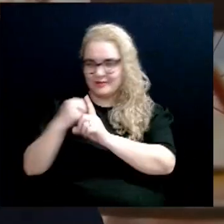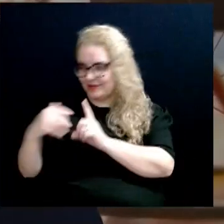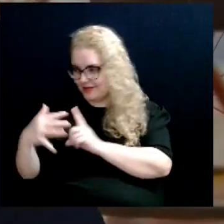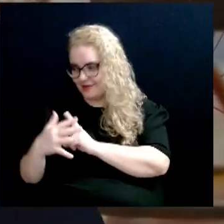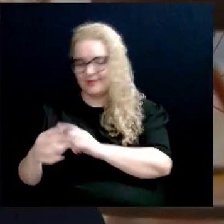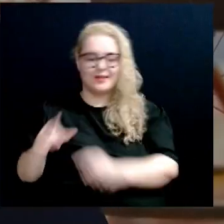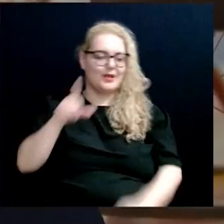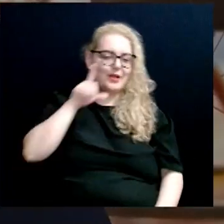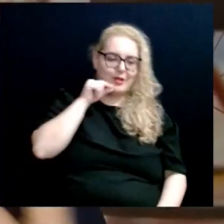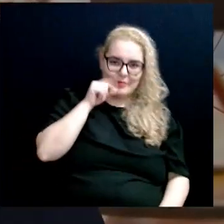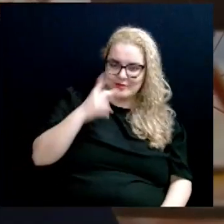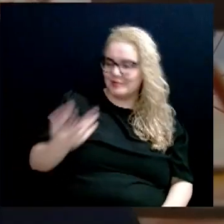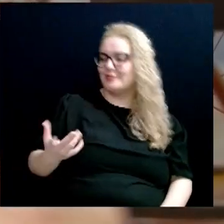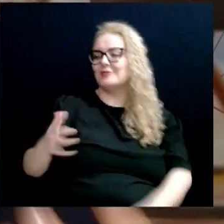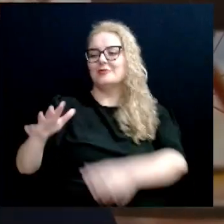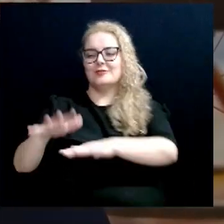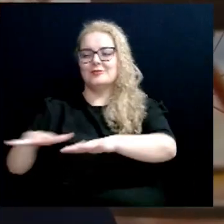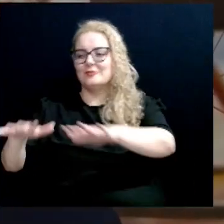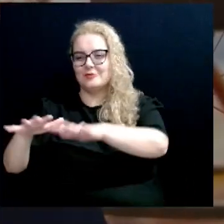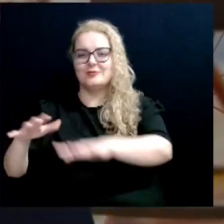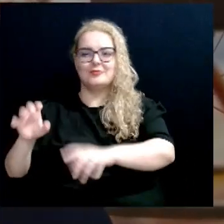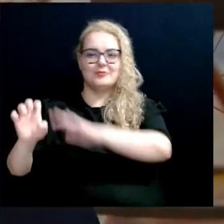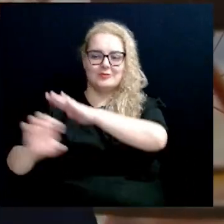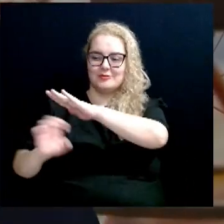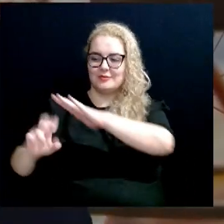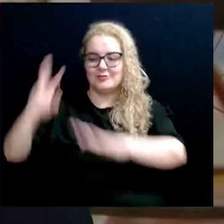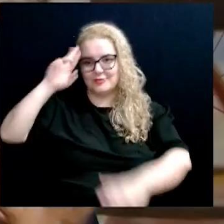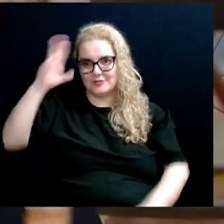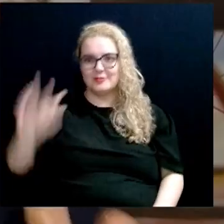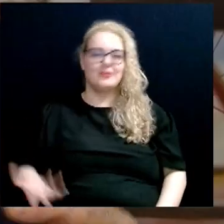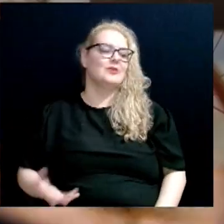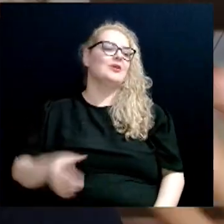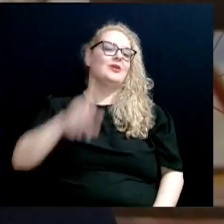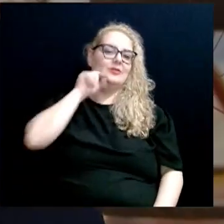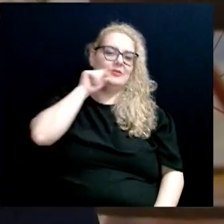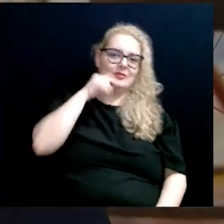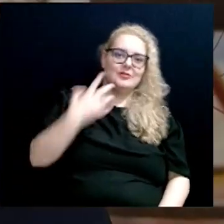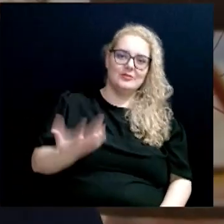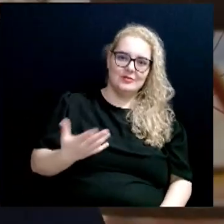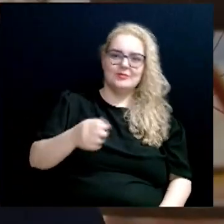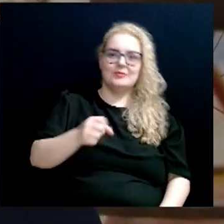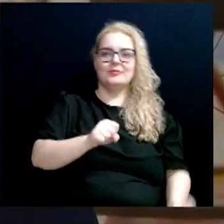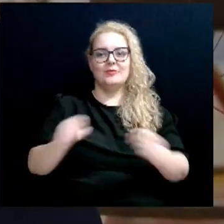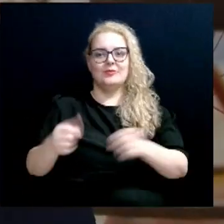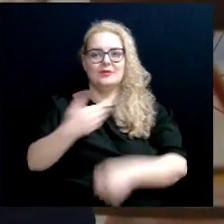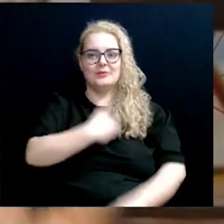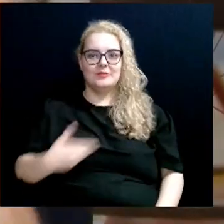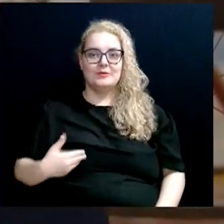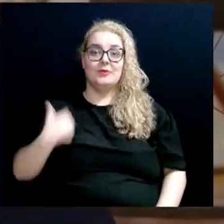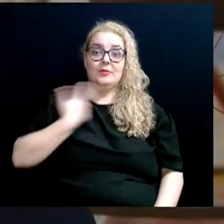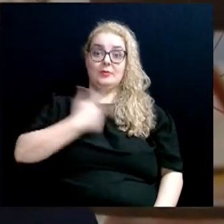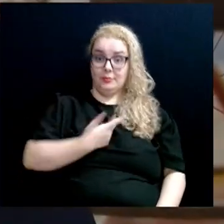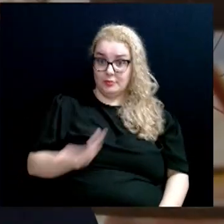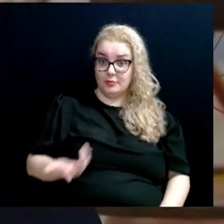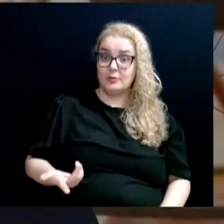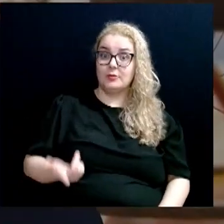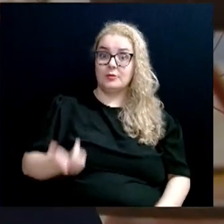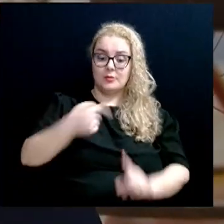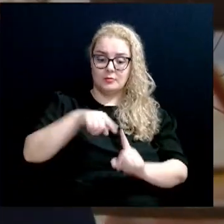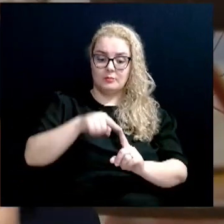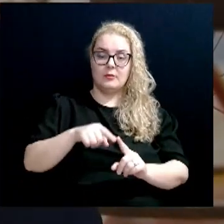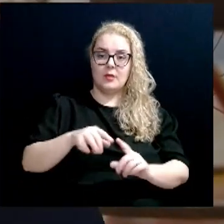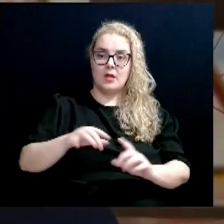poder público, ou seja, muitas andorinhas geram o verão. Então, nosso objetivo é gerar esse sinergismo. Então, esse título